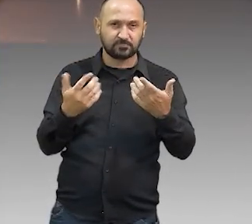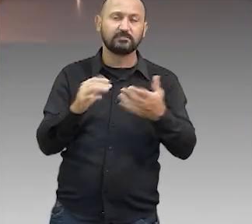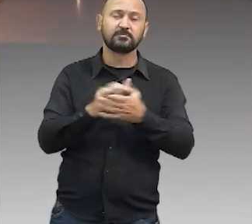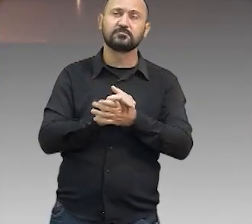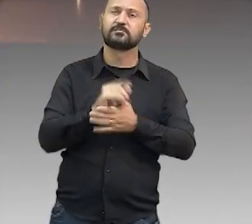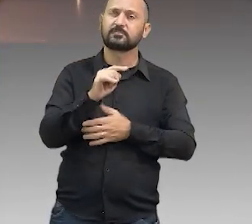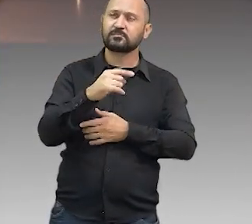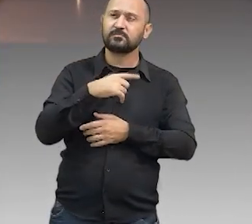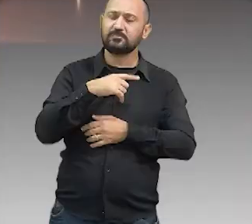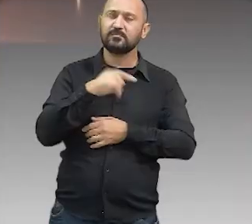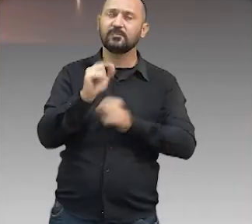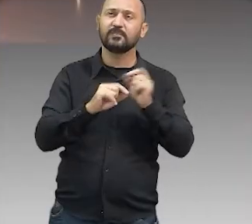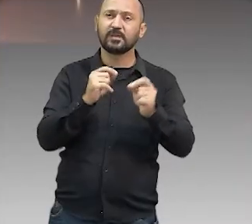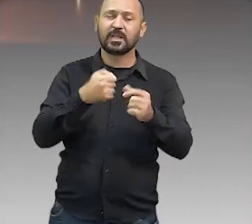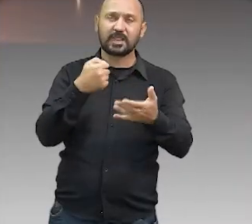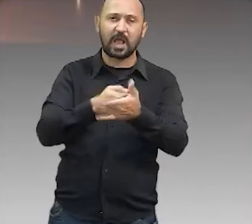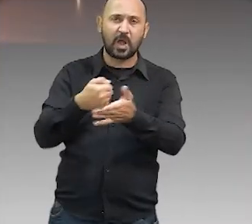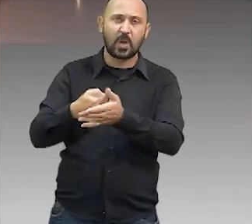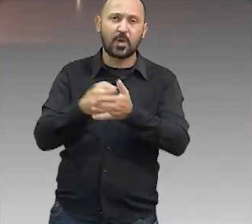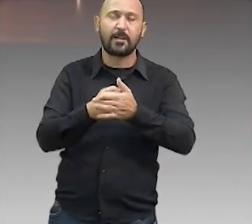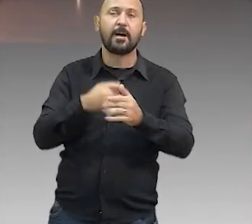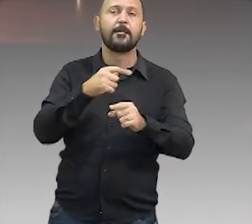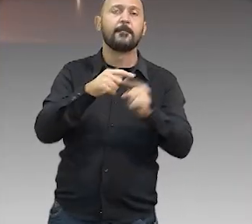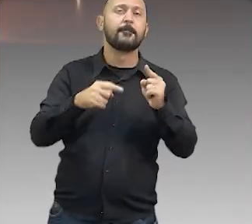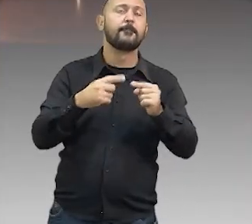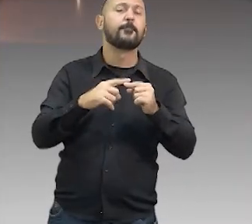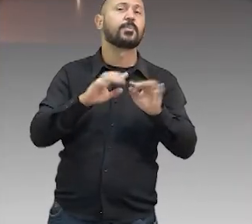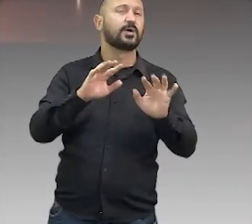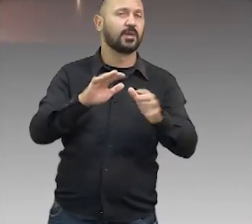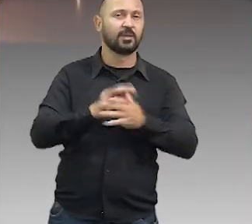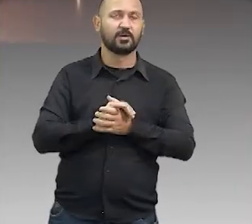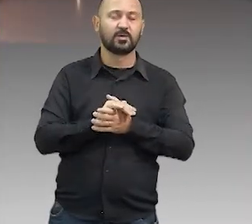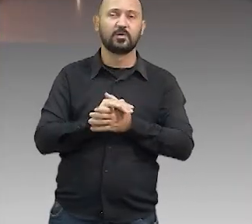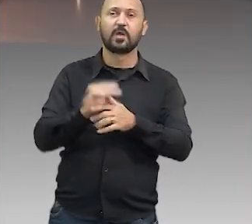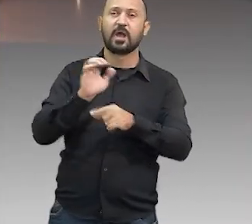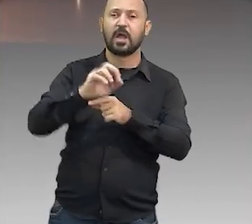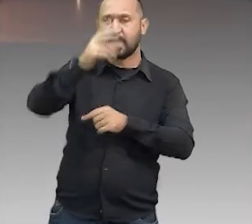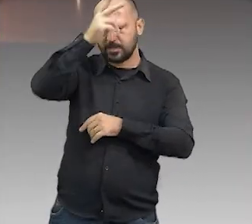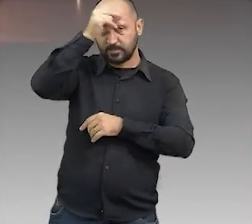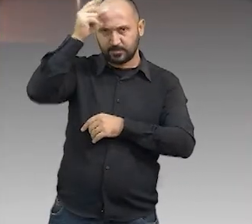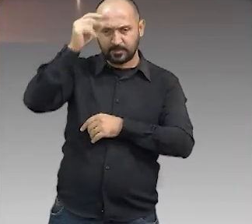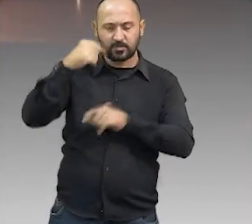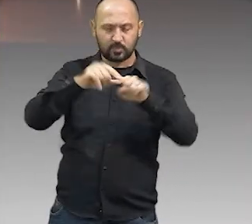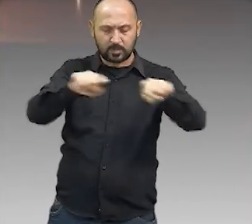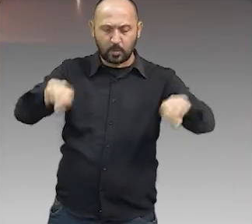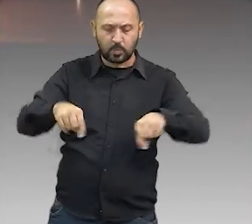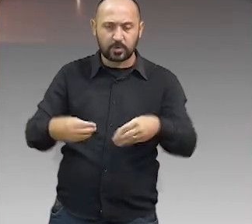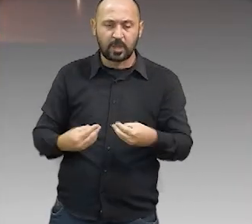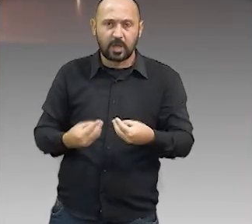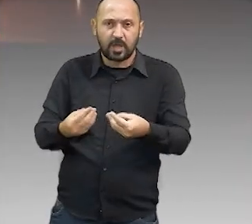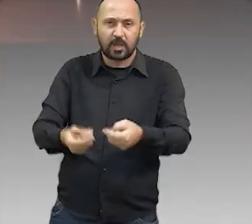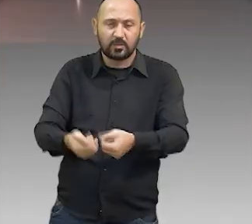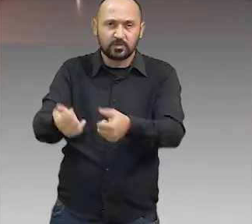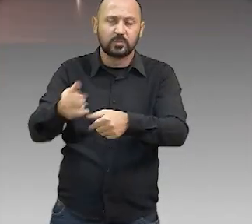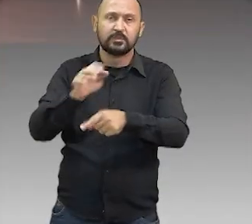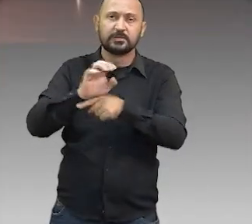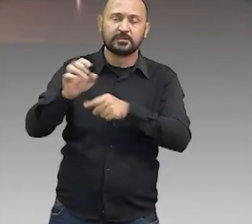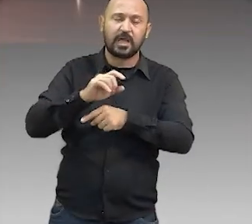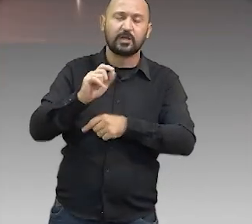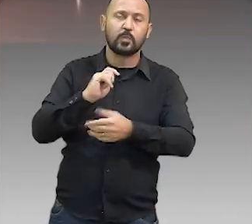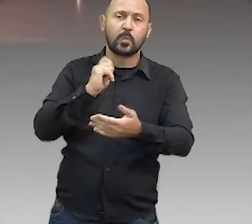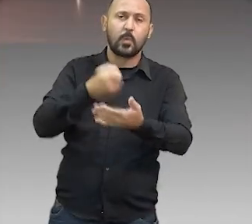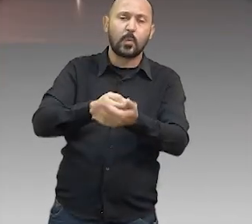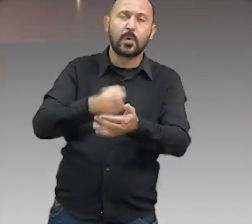mil empregos? Ele tá cumprindo a parte dele, porque a prefeitura vai dar o terreno, o